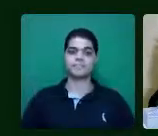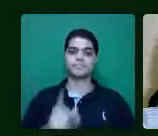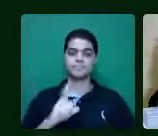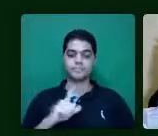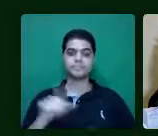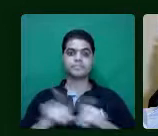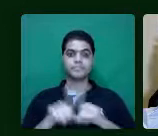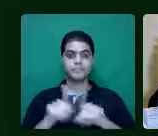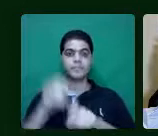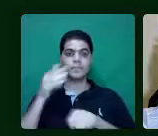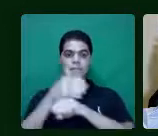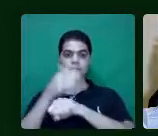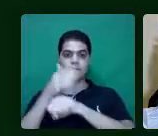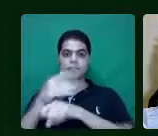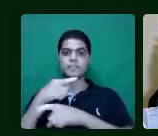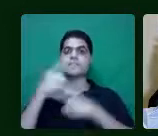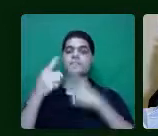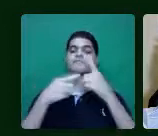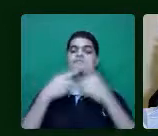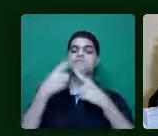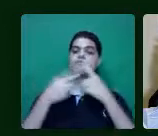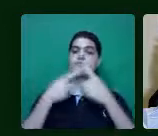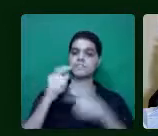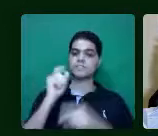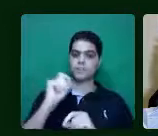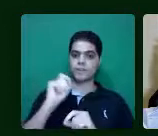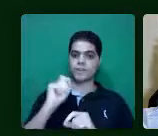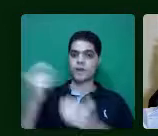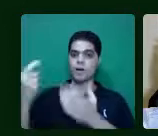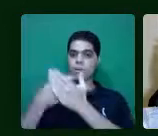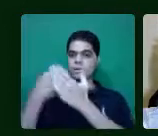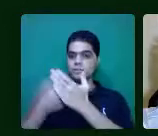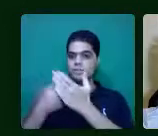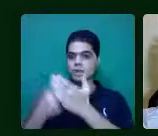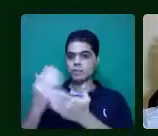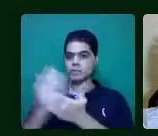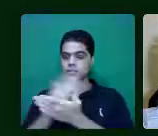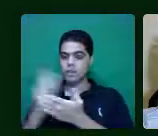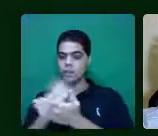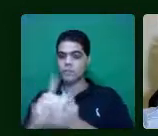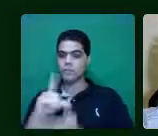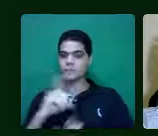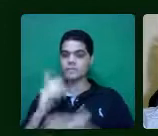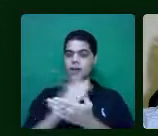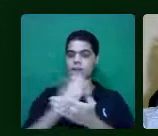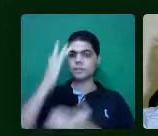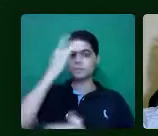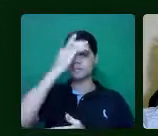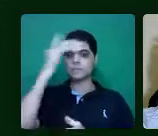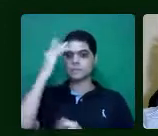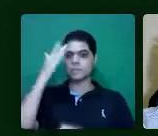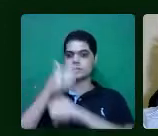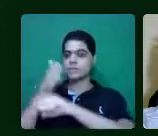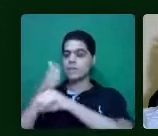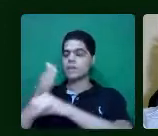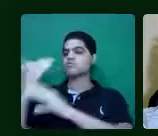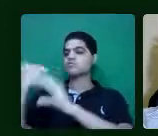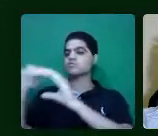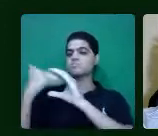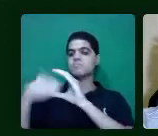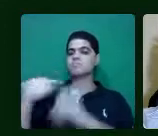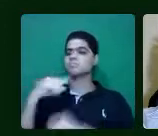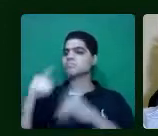dúvidas frequentes, quero responder algumas perguntinhas rápidas. Tem gente que não está recebendo nossos e-mails de comunicação.